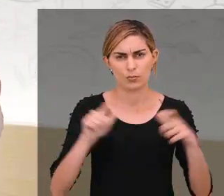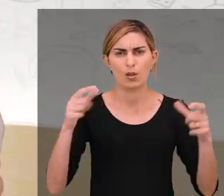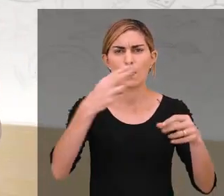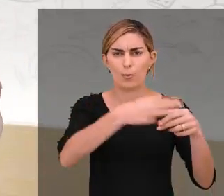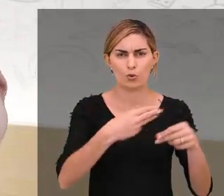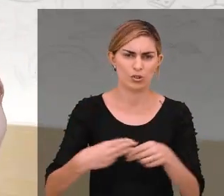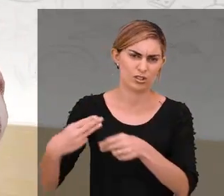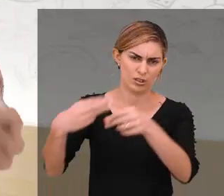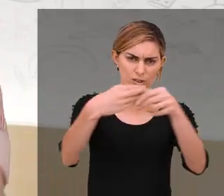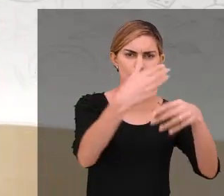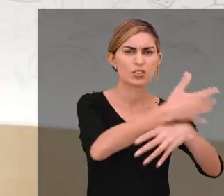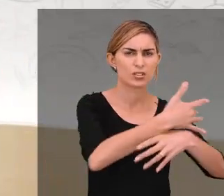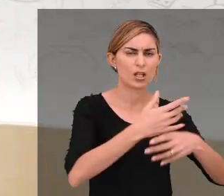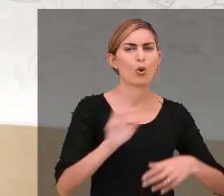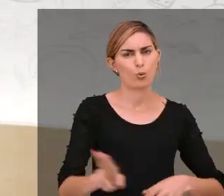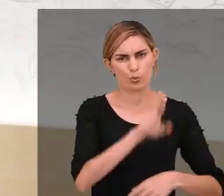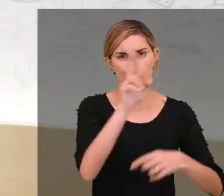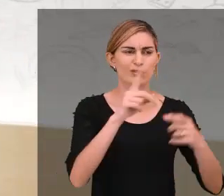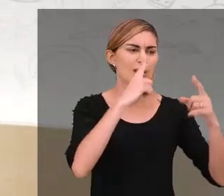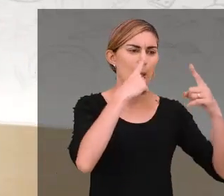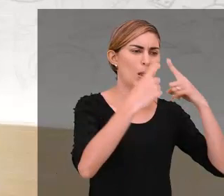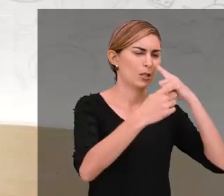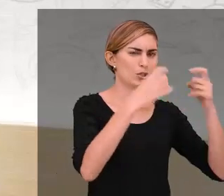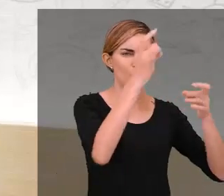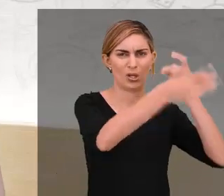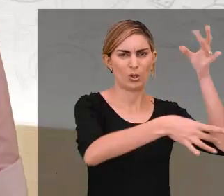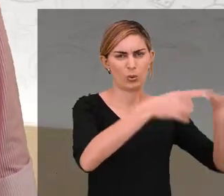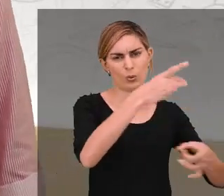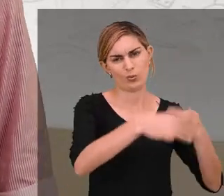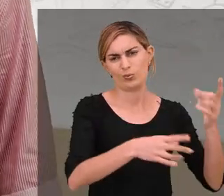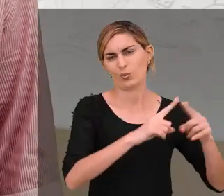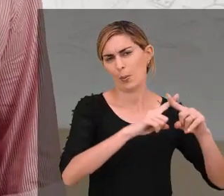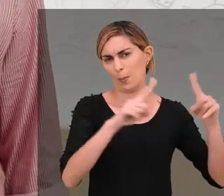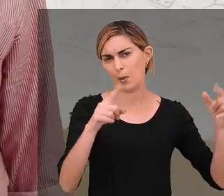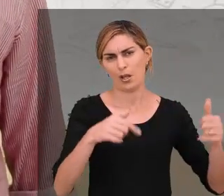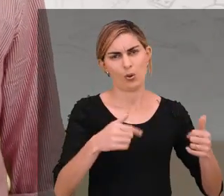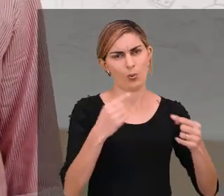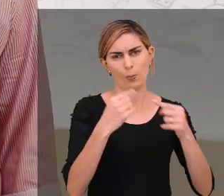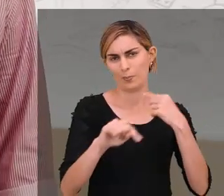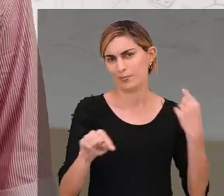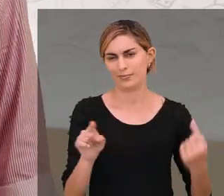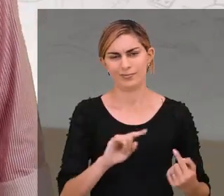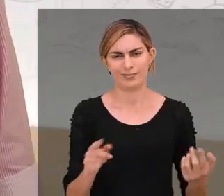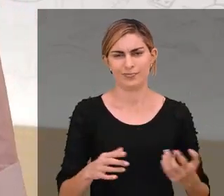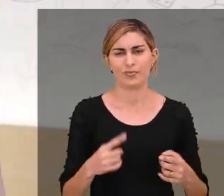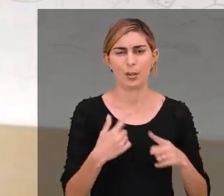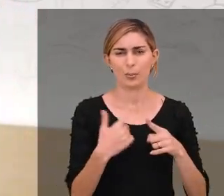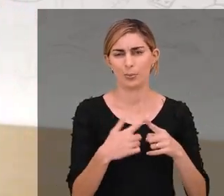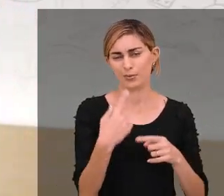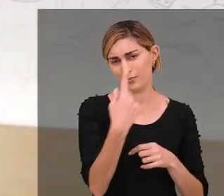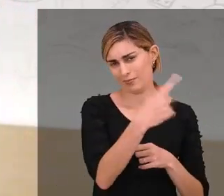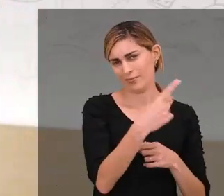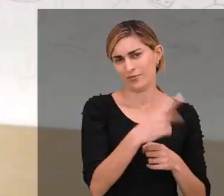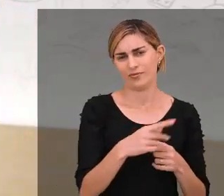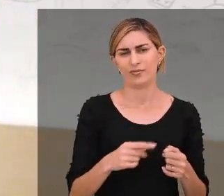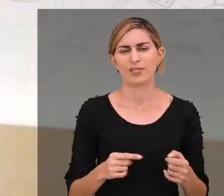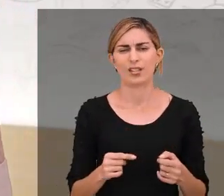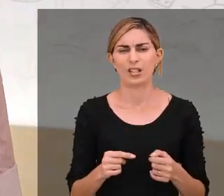dos municípios ainda utilizam o lixão. O lixão ele não é o mais adequado atualmente, porque o lixão